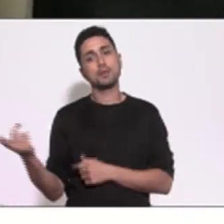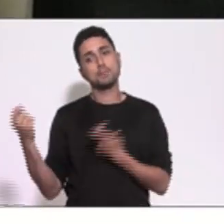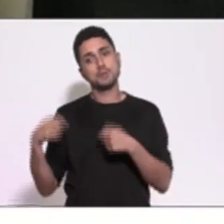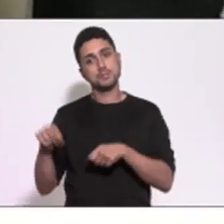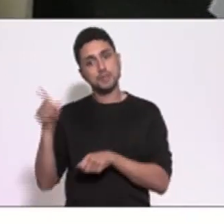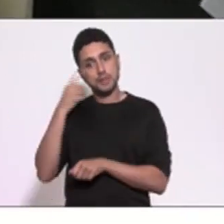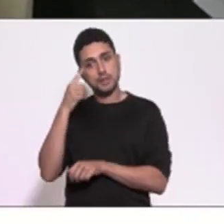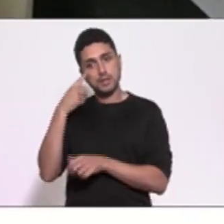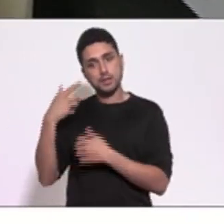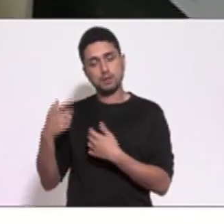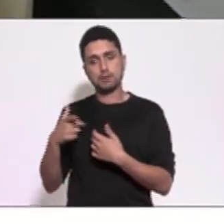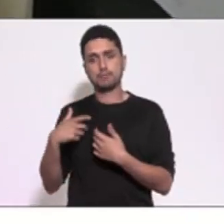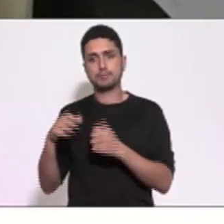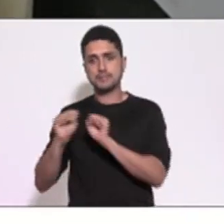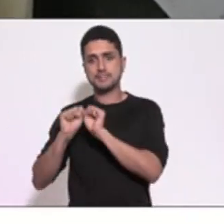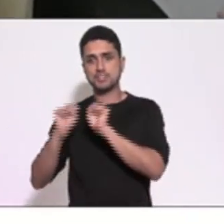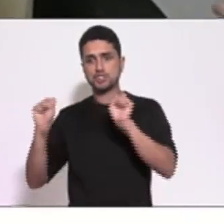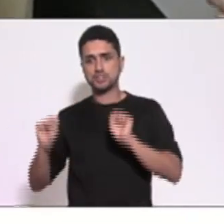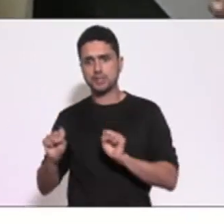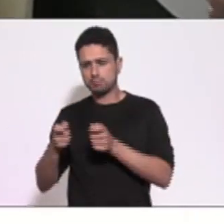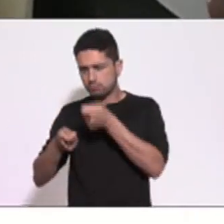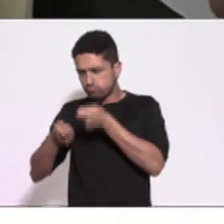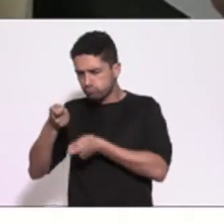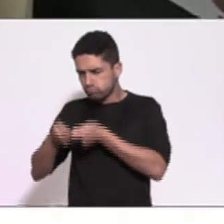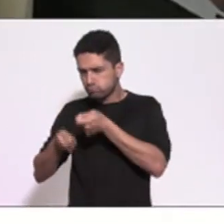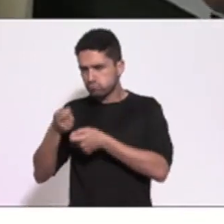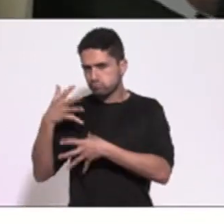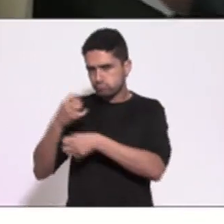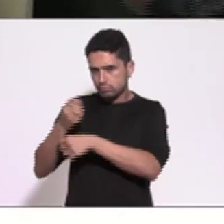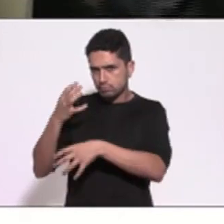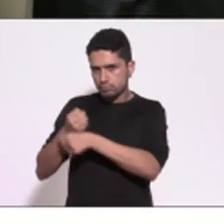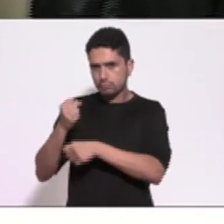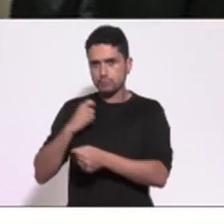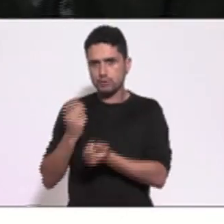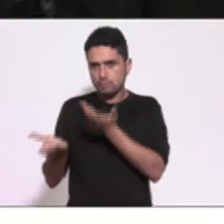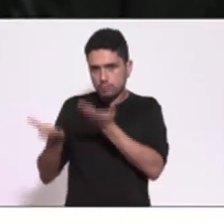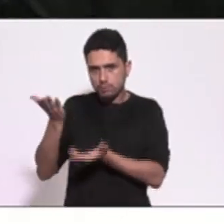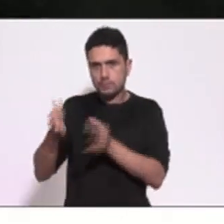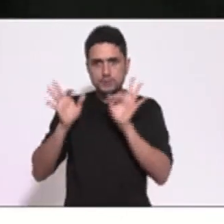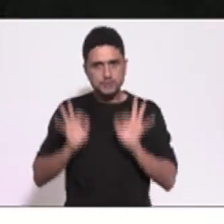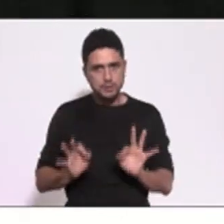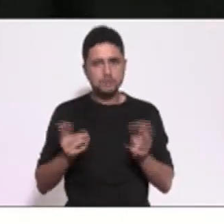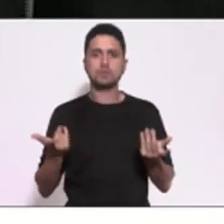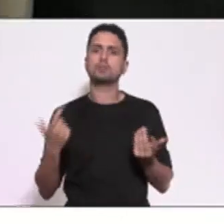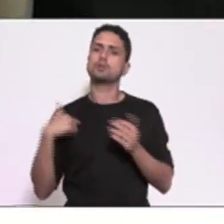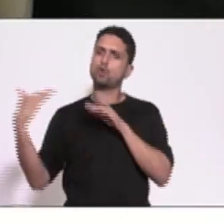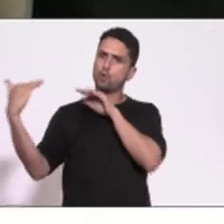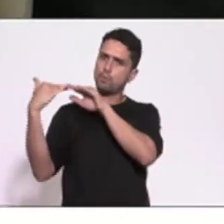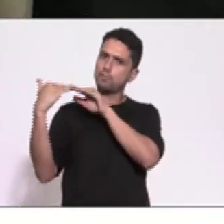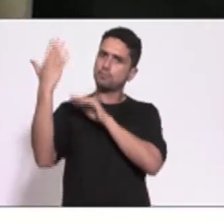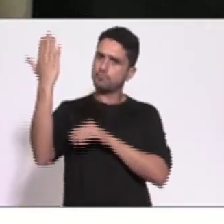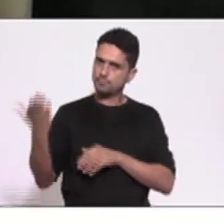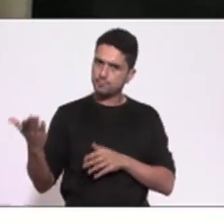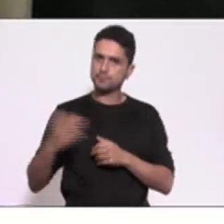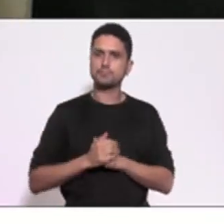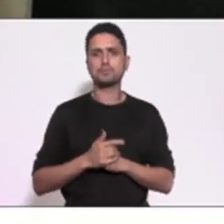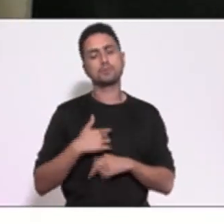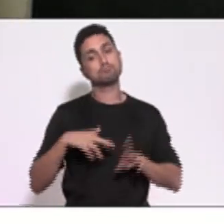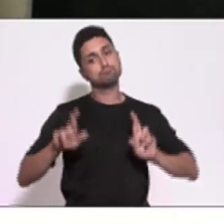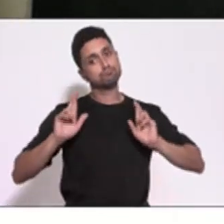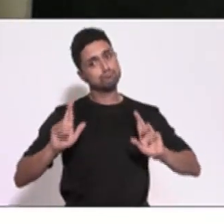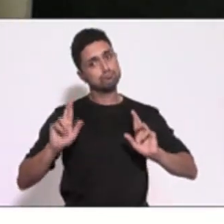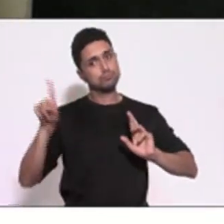macromedidores para ter os volumes corretos. Então, me congratulo com Vossa Excelência e espero que o